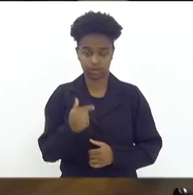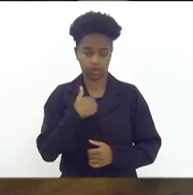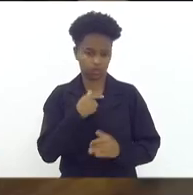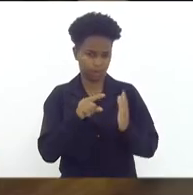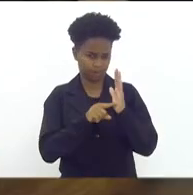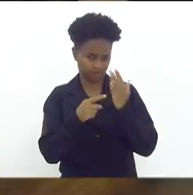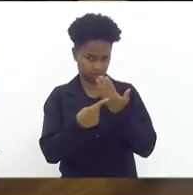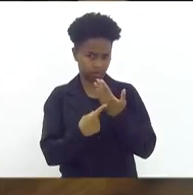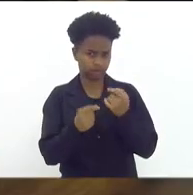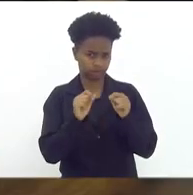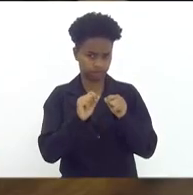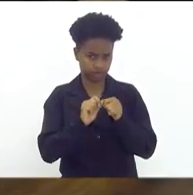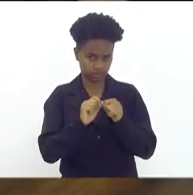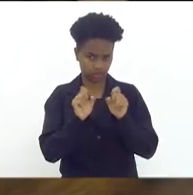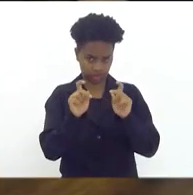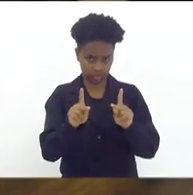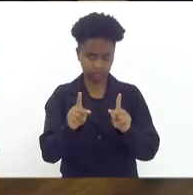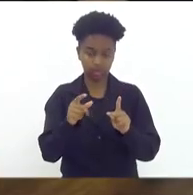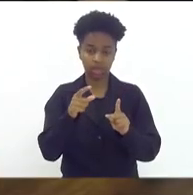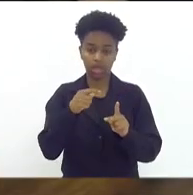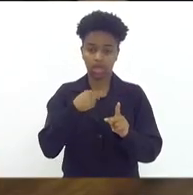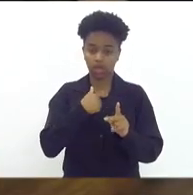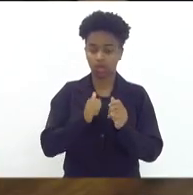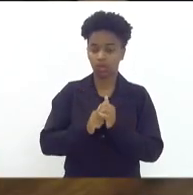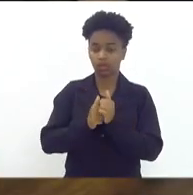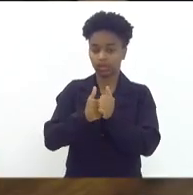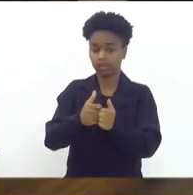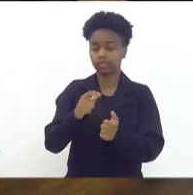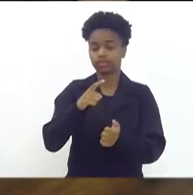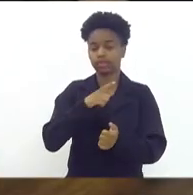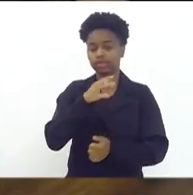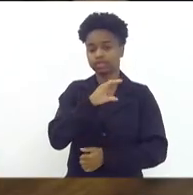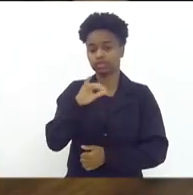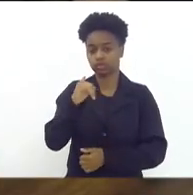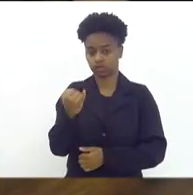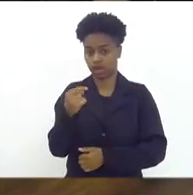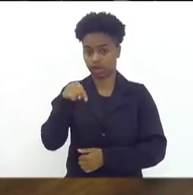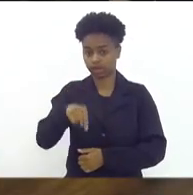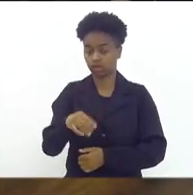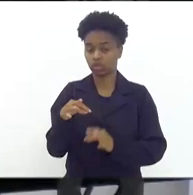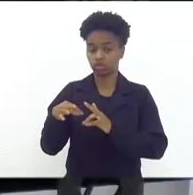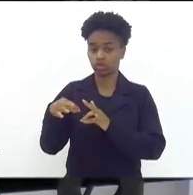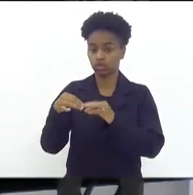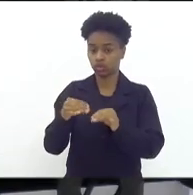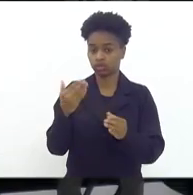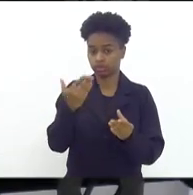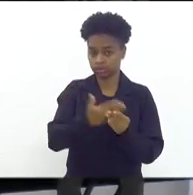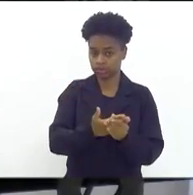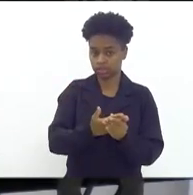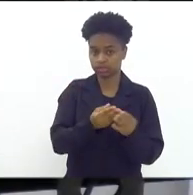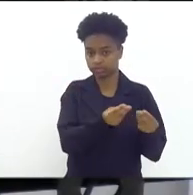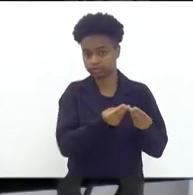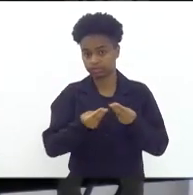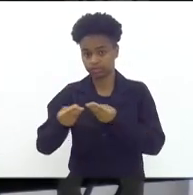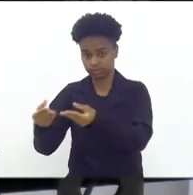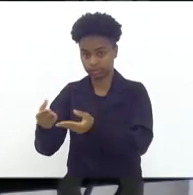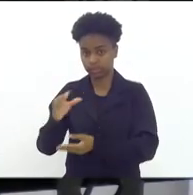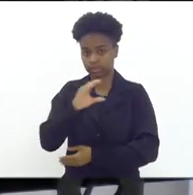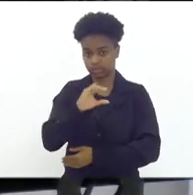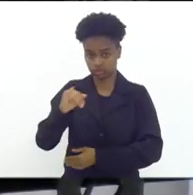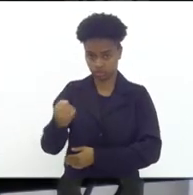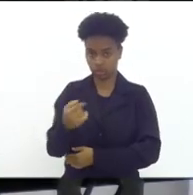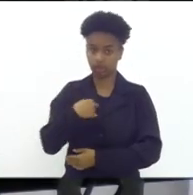metáfora um colegiado que o presídio aqui na casa ccj todos os processos da casa todos passam pela ccj Como eu disse